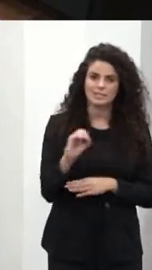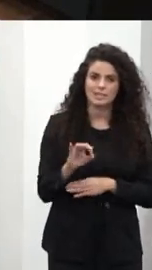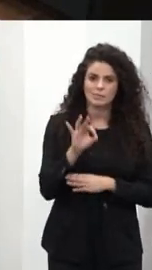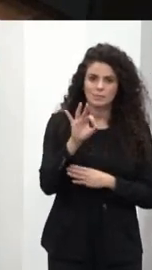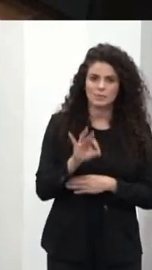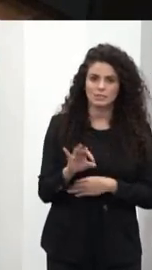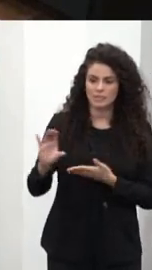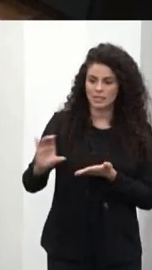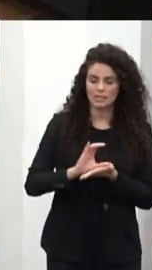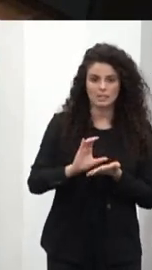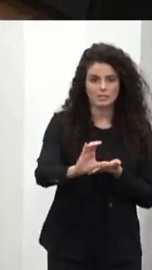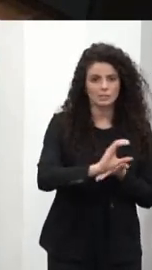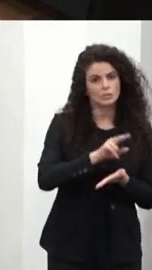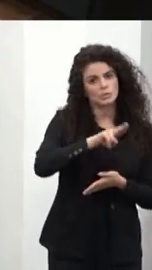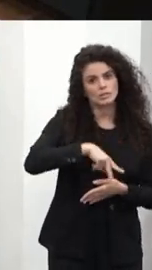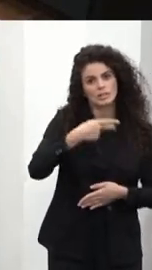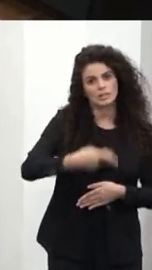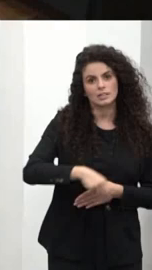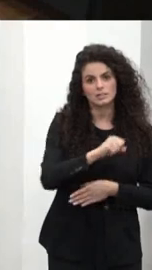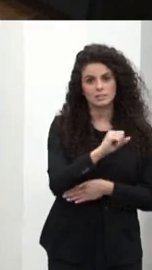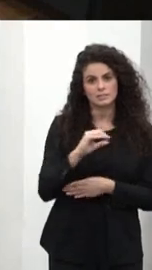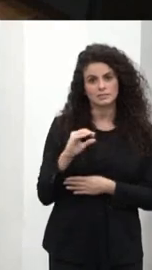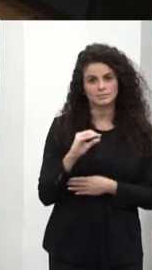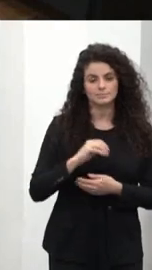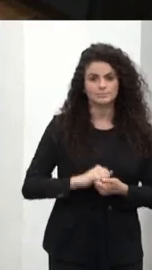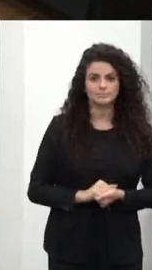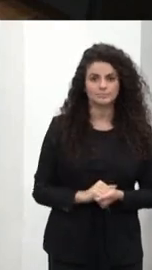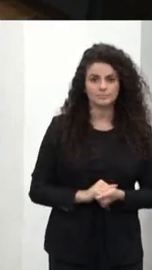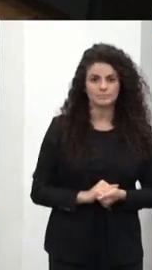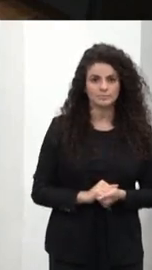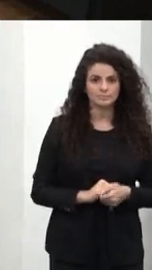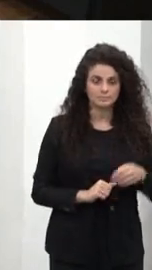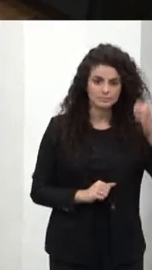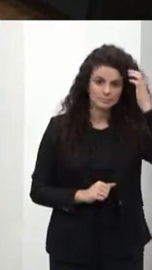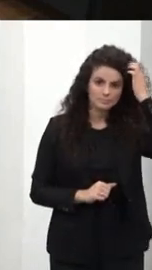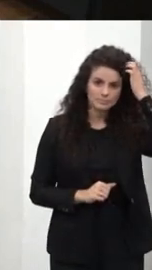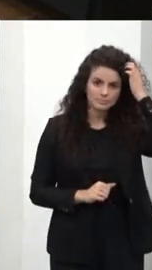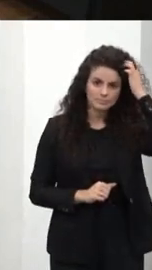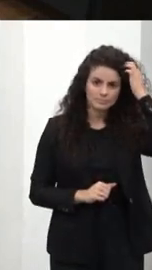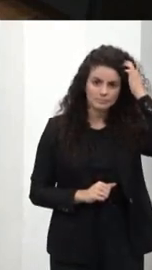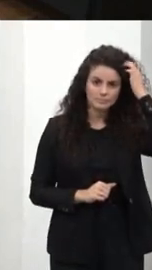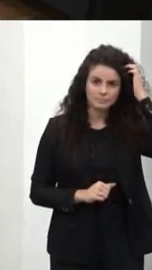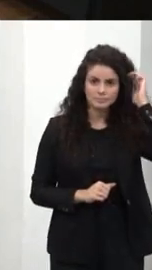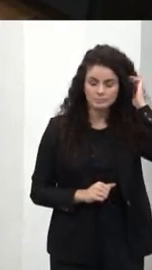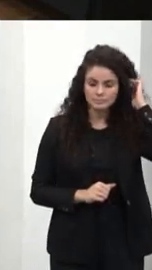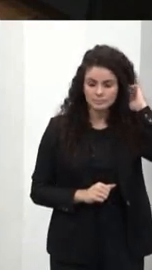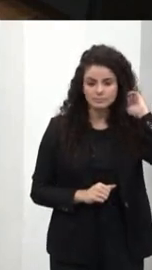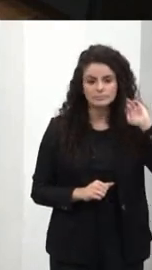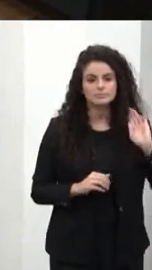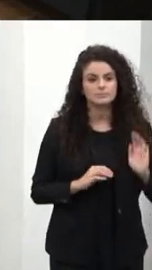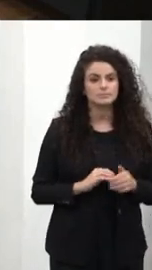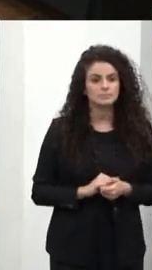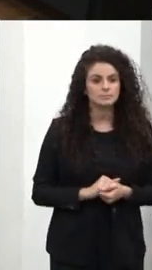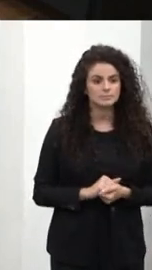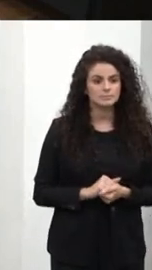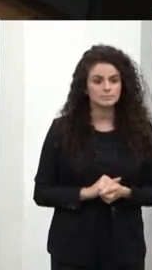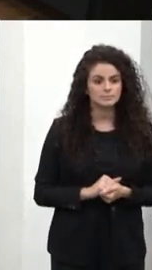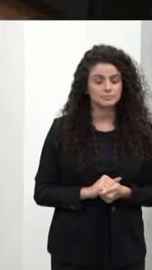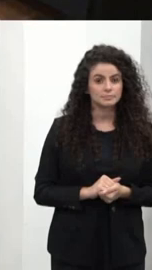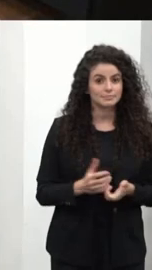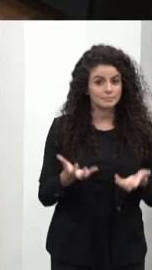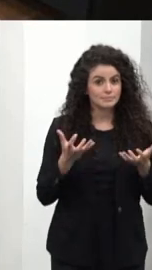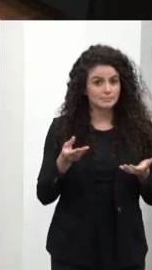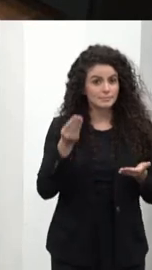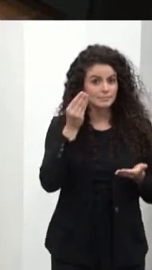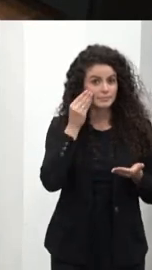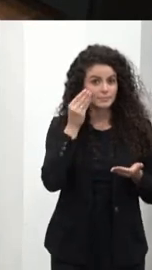recurso que vem para Santa Catarina tá certo gente eu queria só na tentativa de